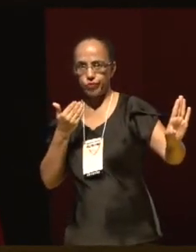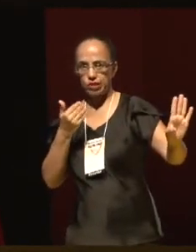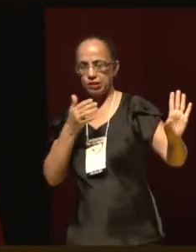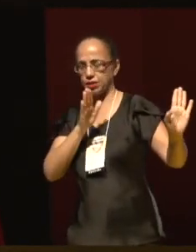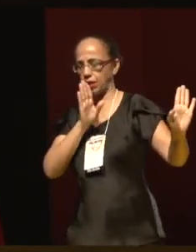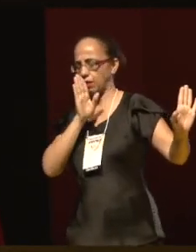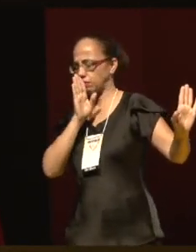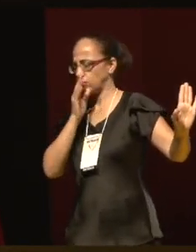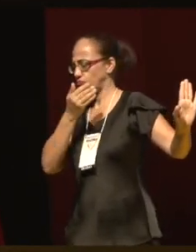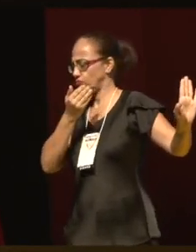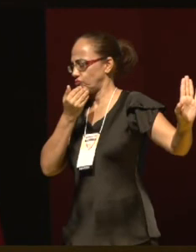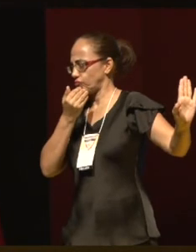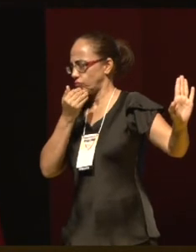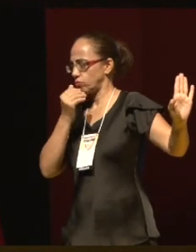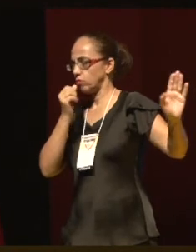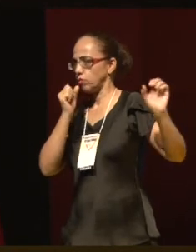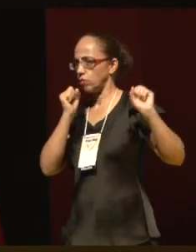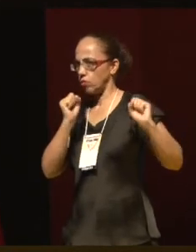autista.